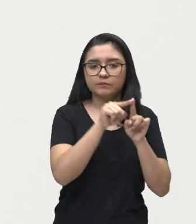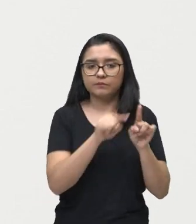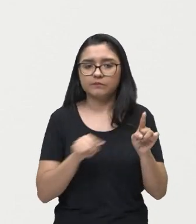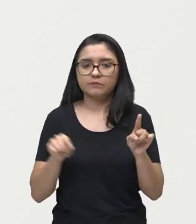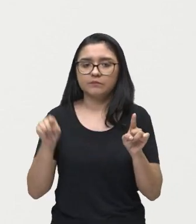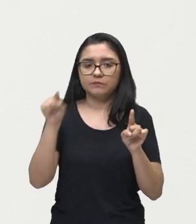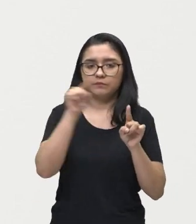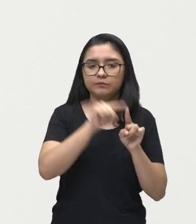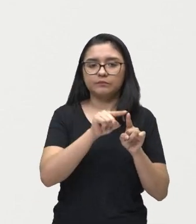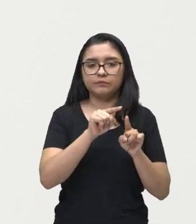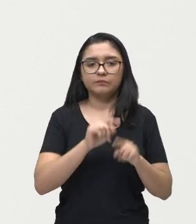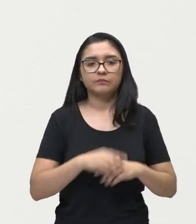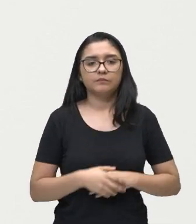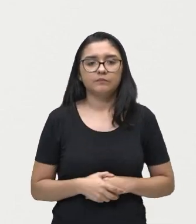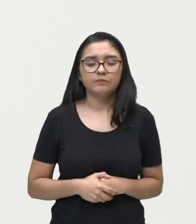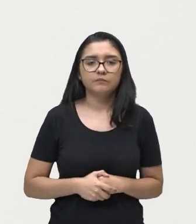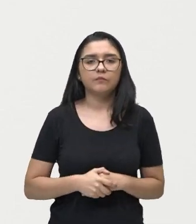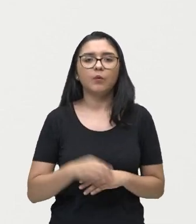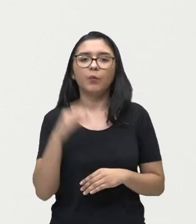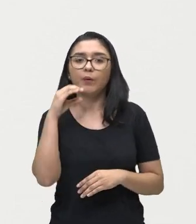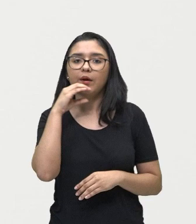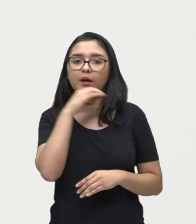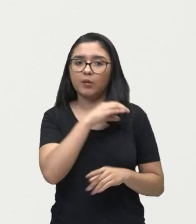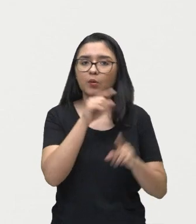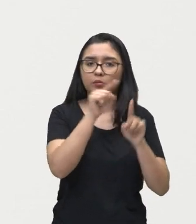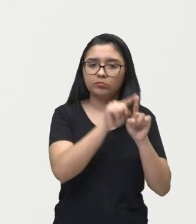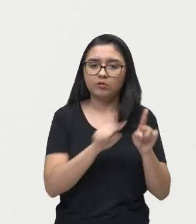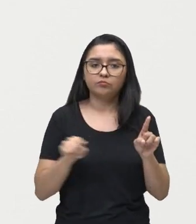esse tipo de propagação de calor.